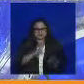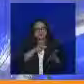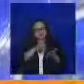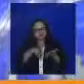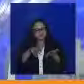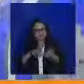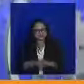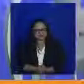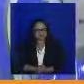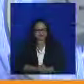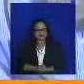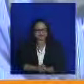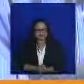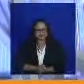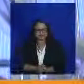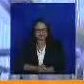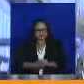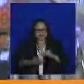Valendo!